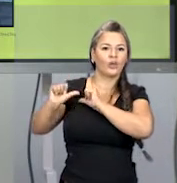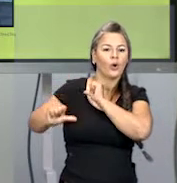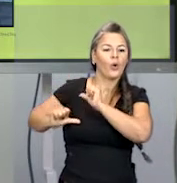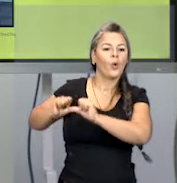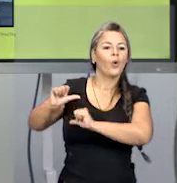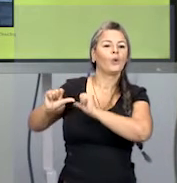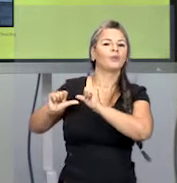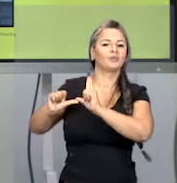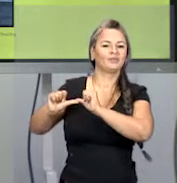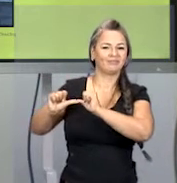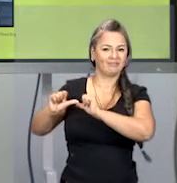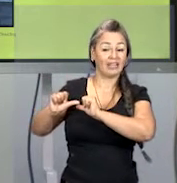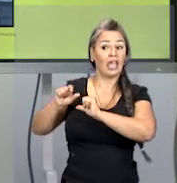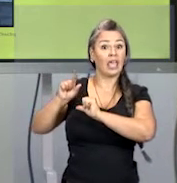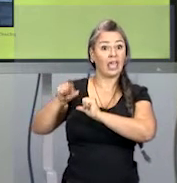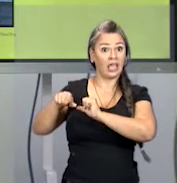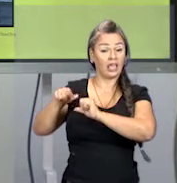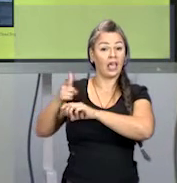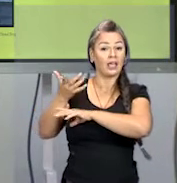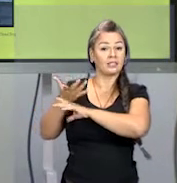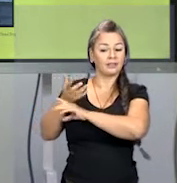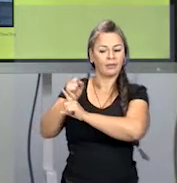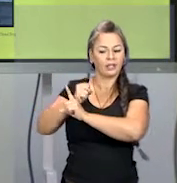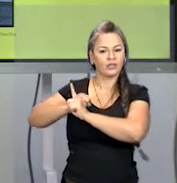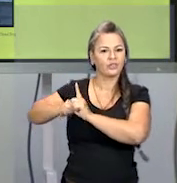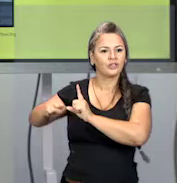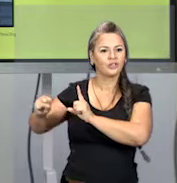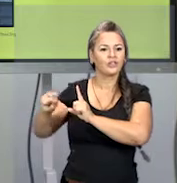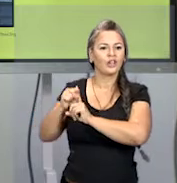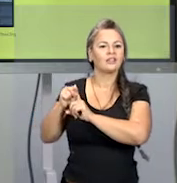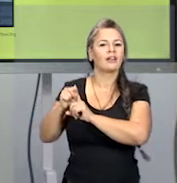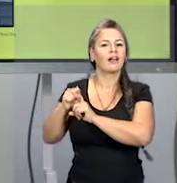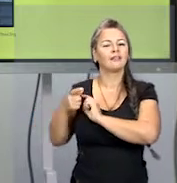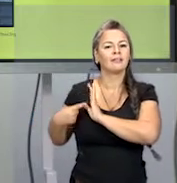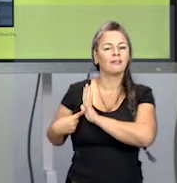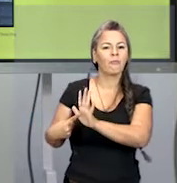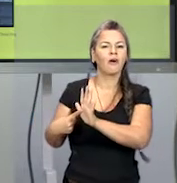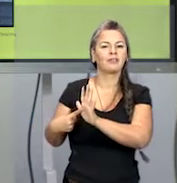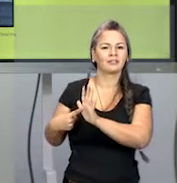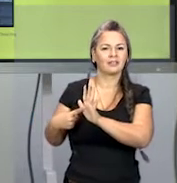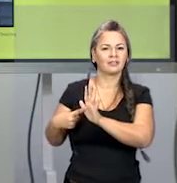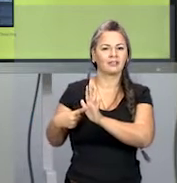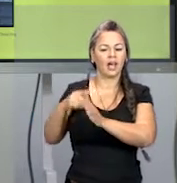a sociologia, ela surge nesse momento para fazer essas críticas naquele momento.